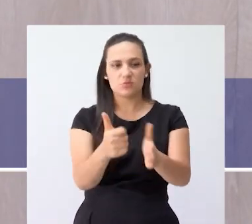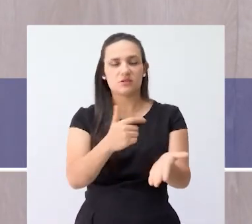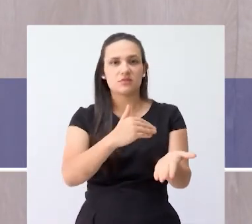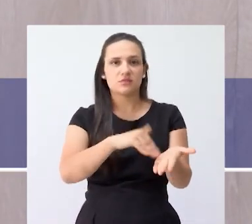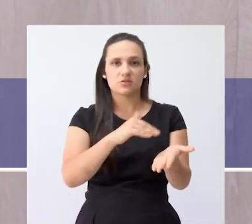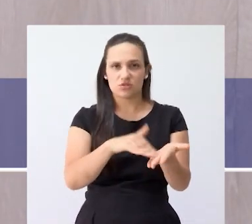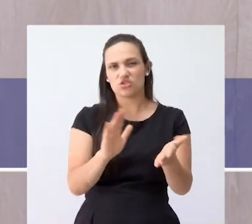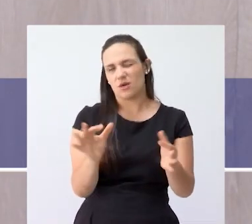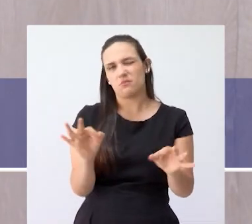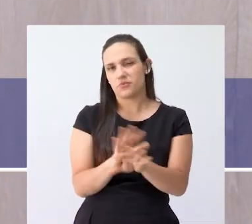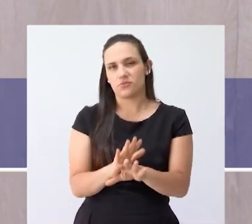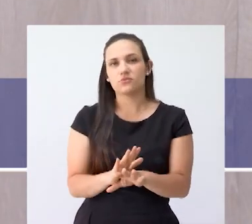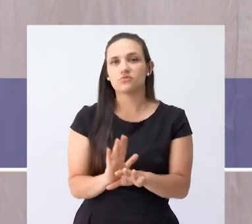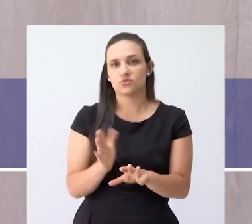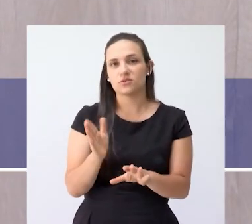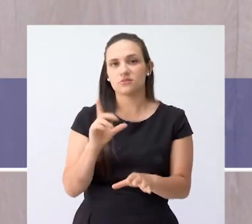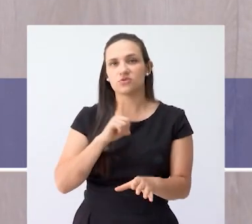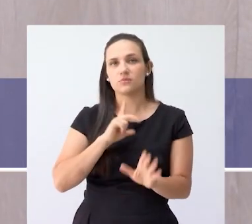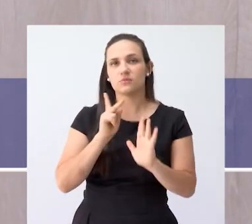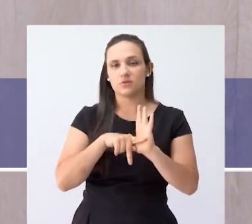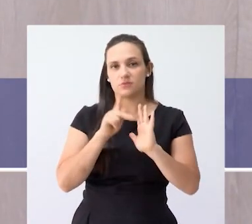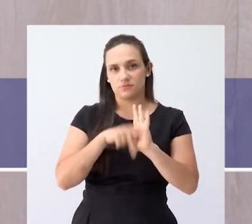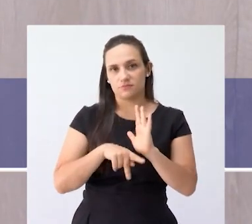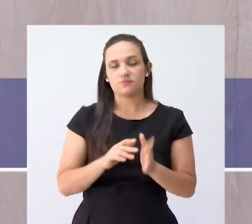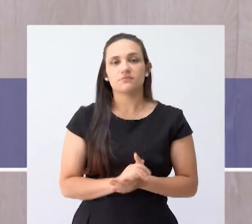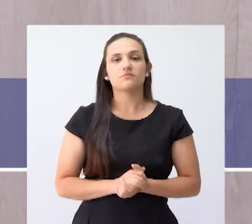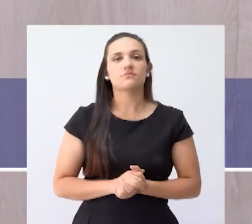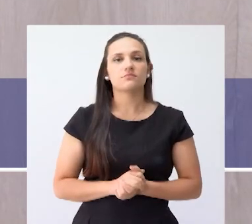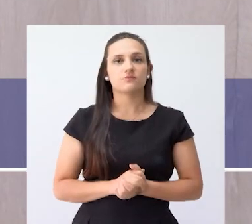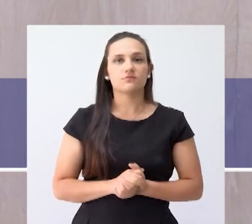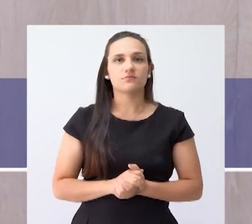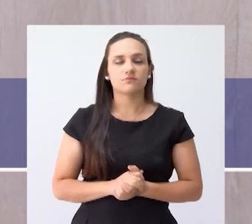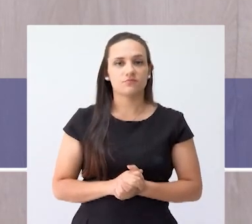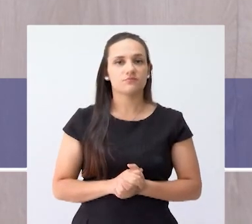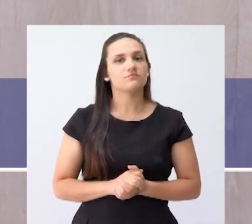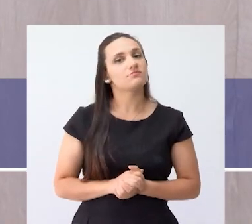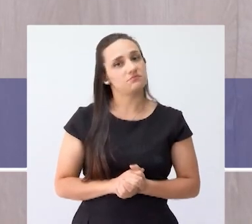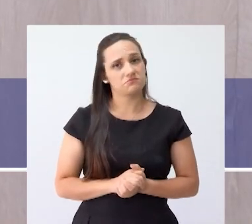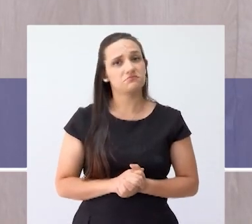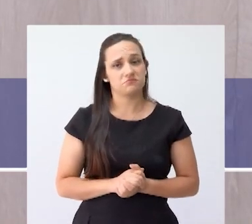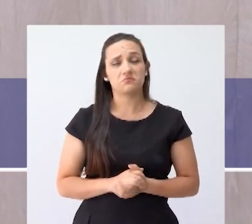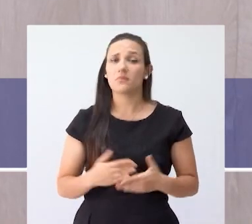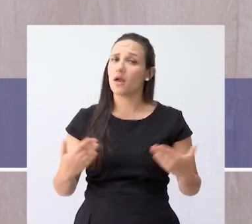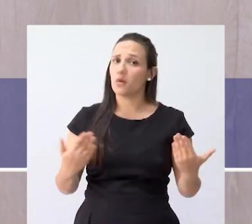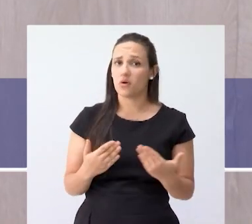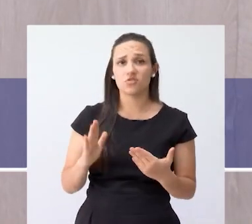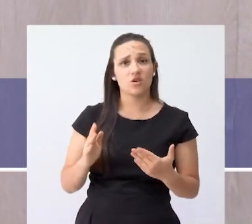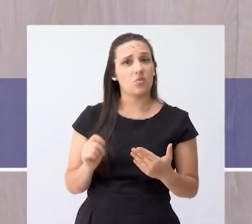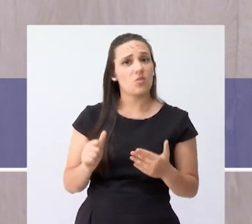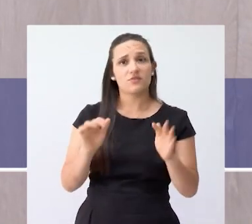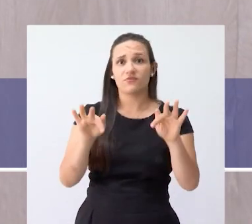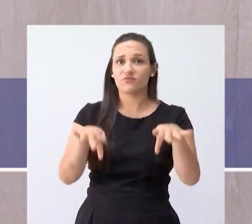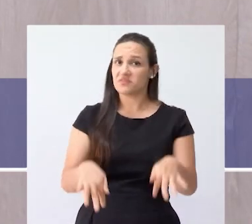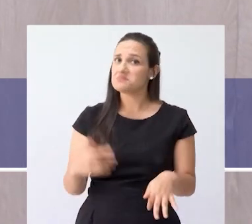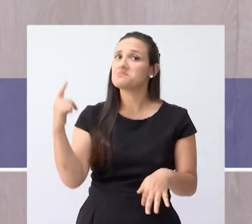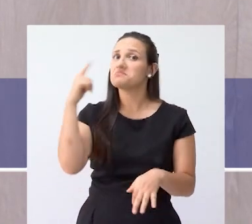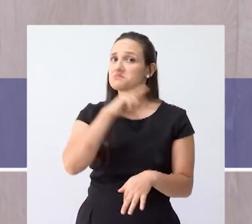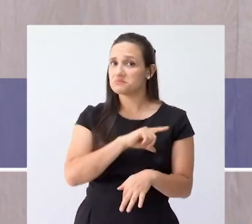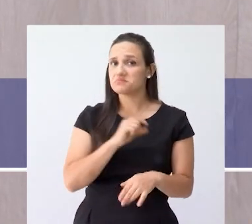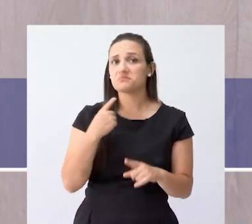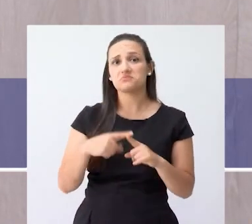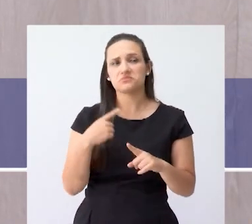secretaria já estava dentro do planejamento. Isso já estamos chegando ao final, porque já entregamos